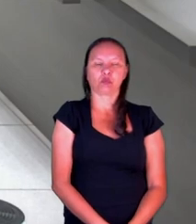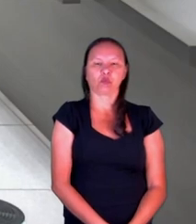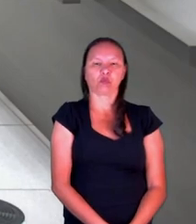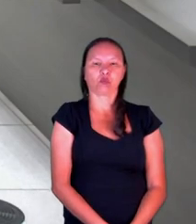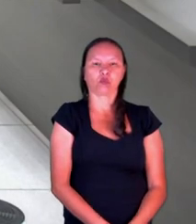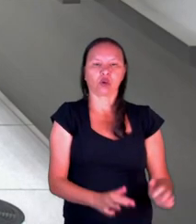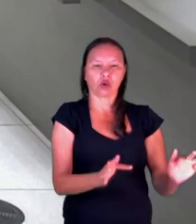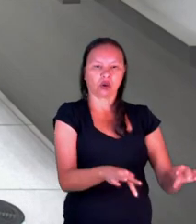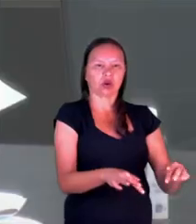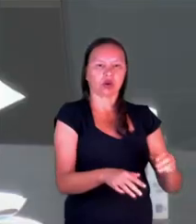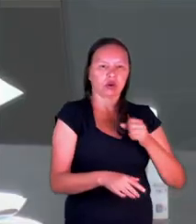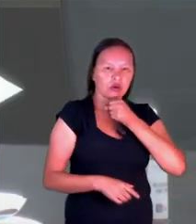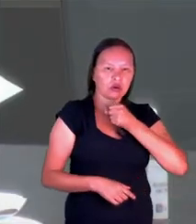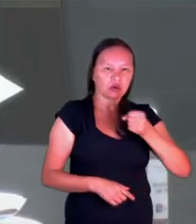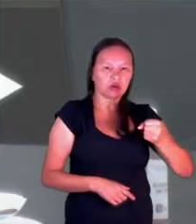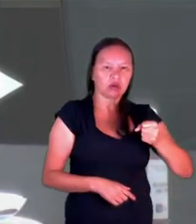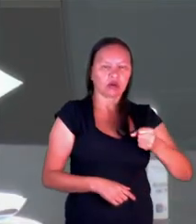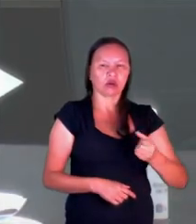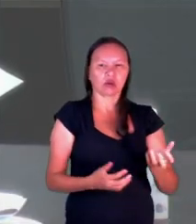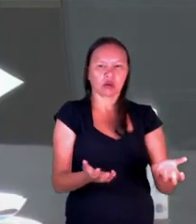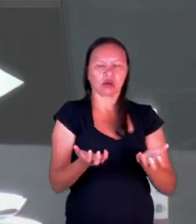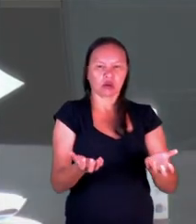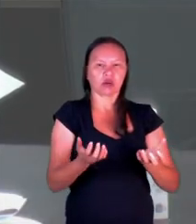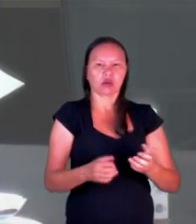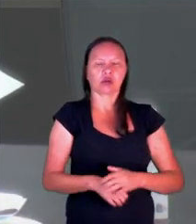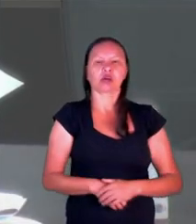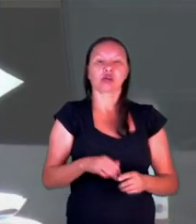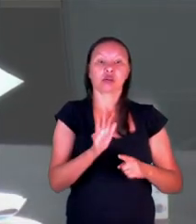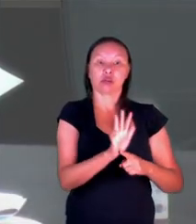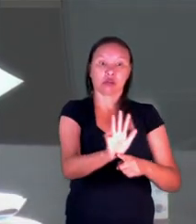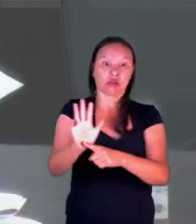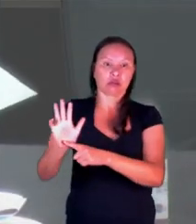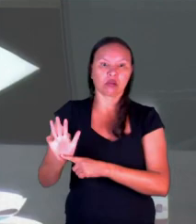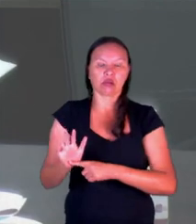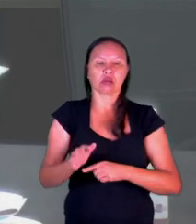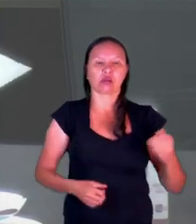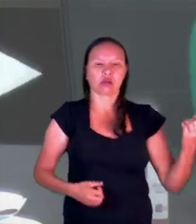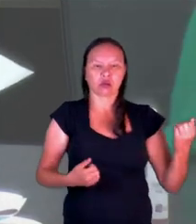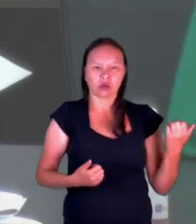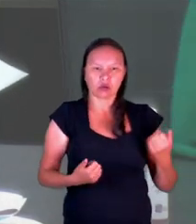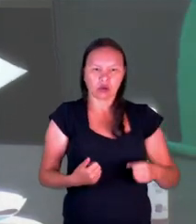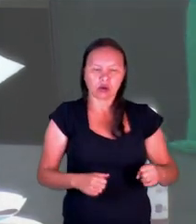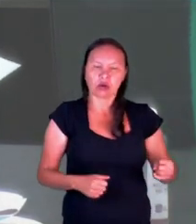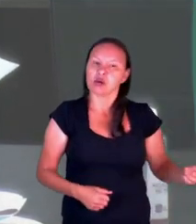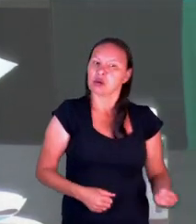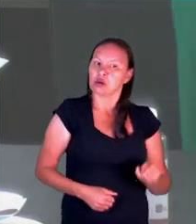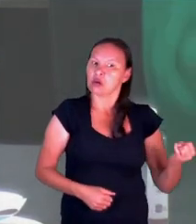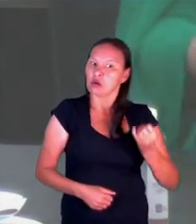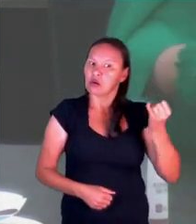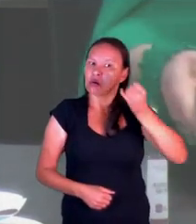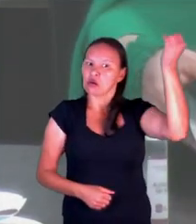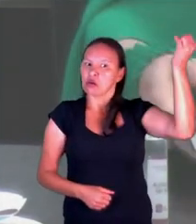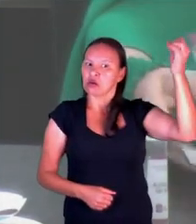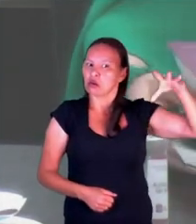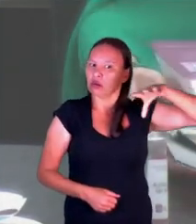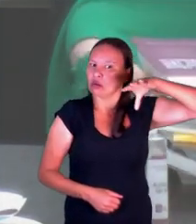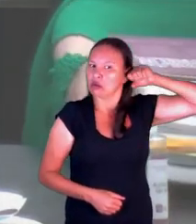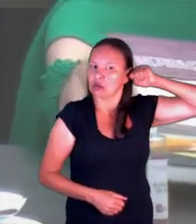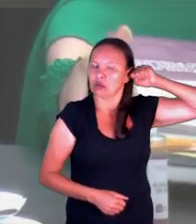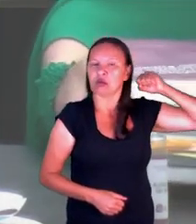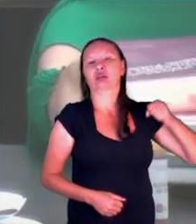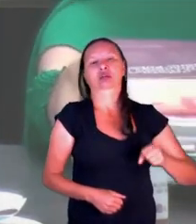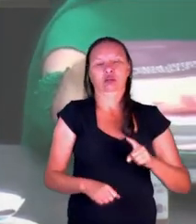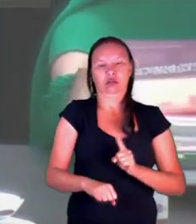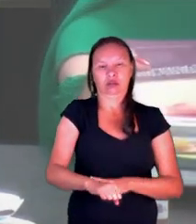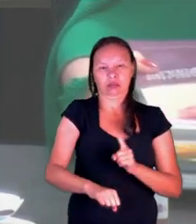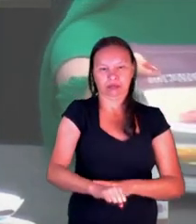foi pedido que eu fizesse a divulgação e é extremamente importante que nós todos ouçamos porque é um segundo momento agora em